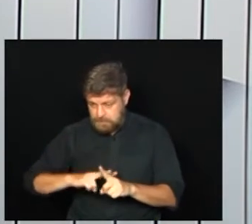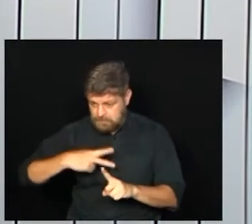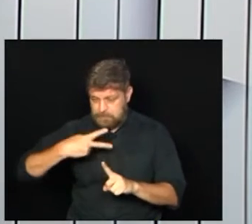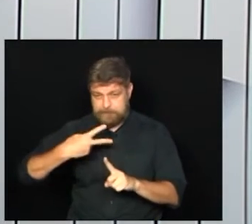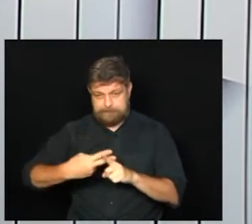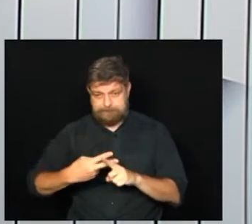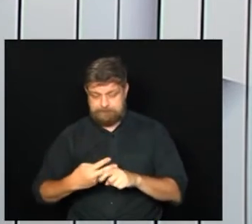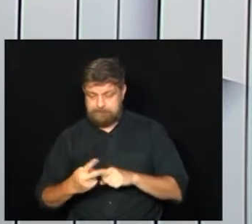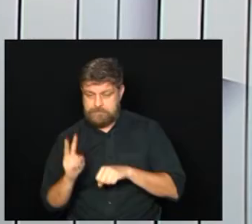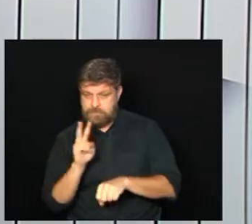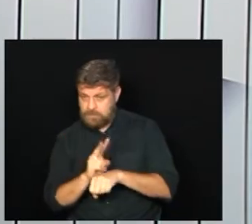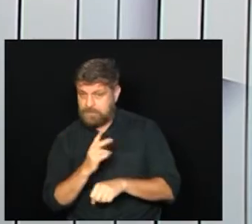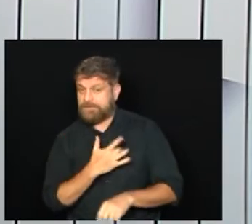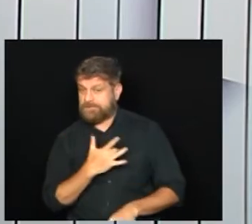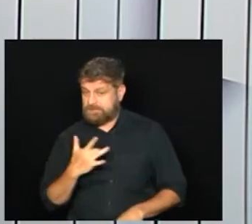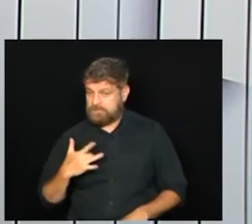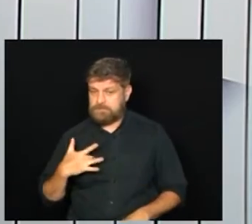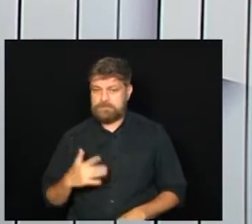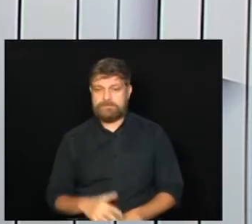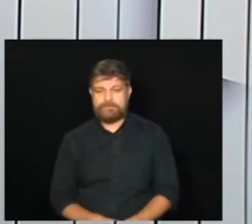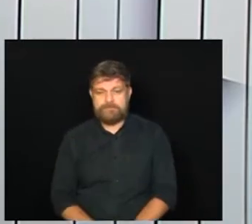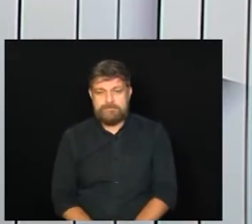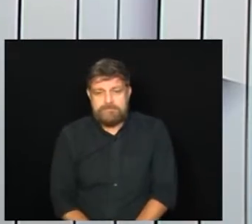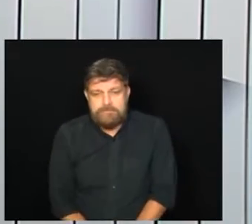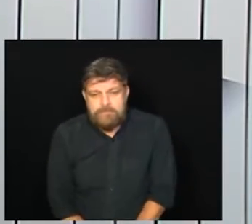os cuidados com a saúde.